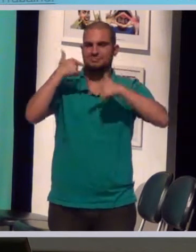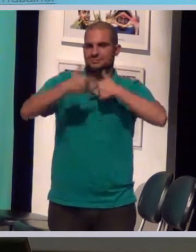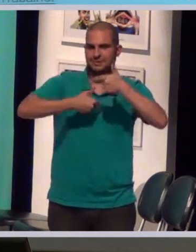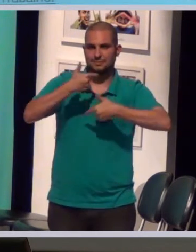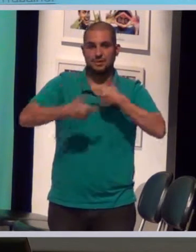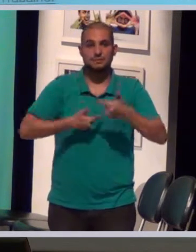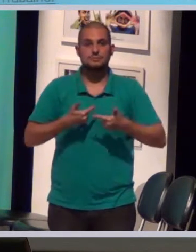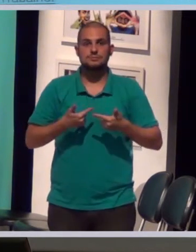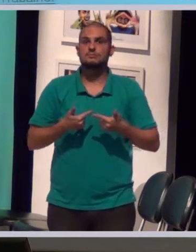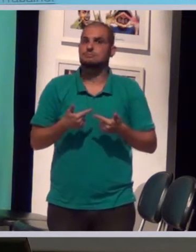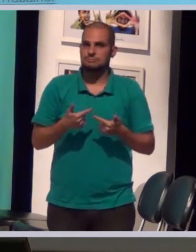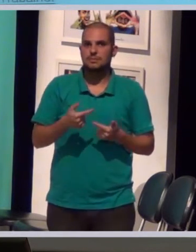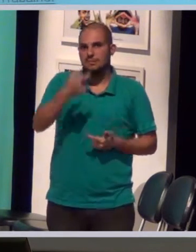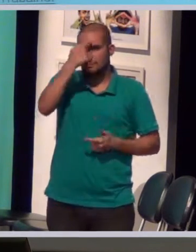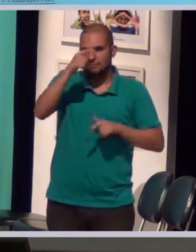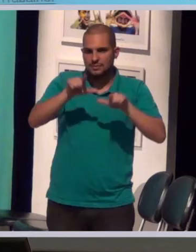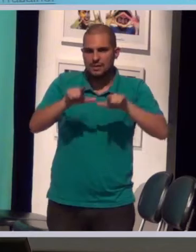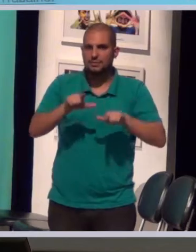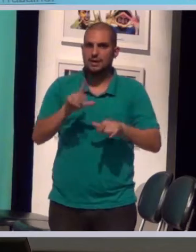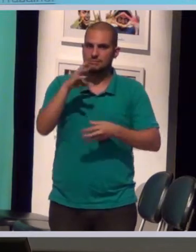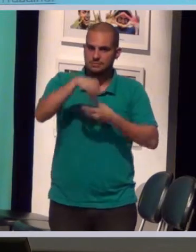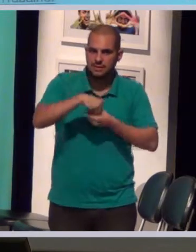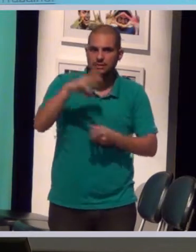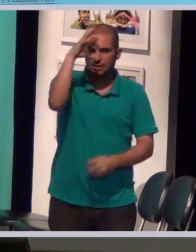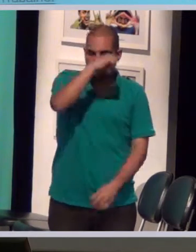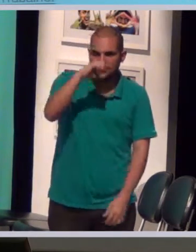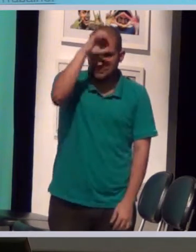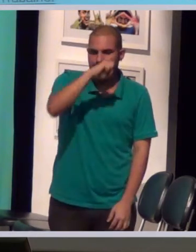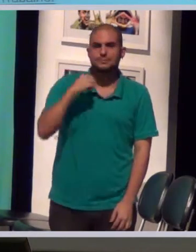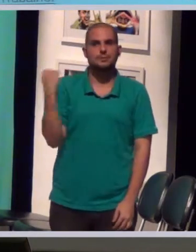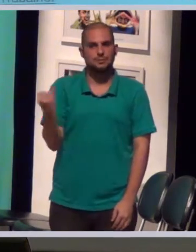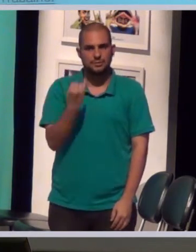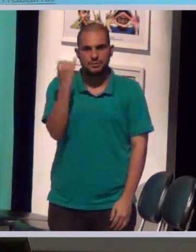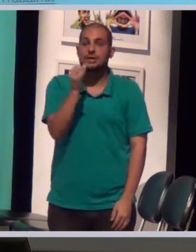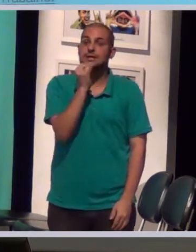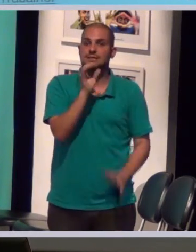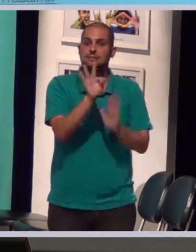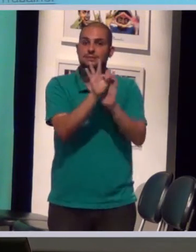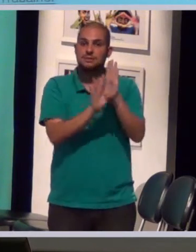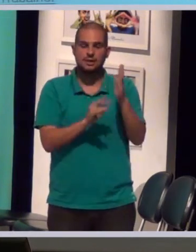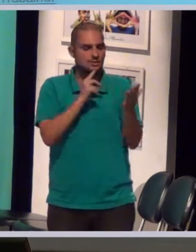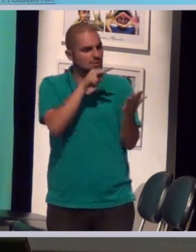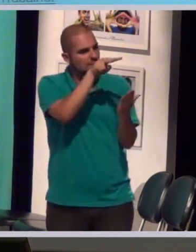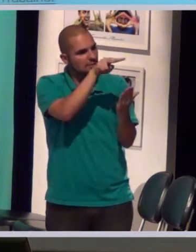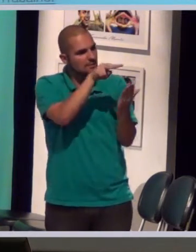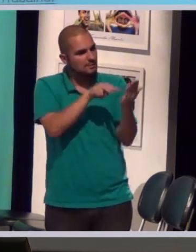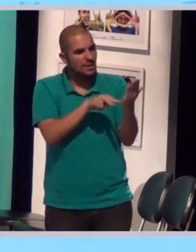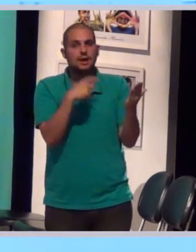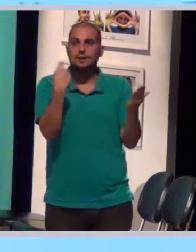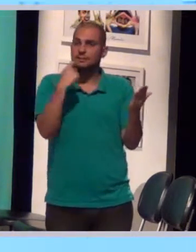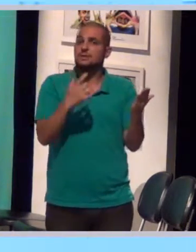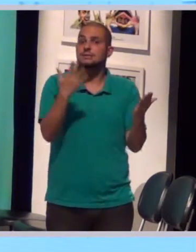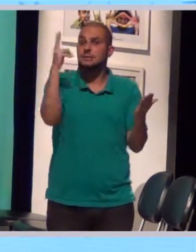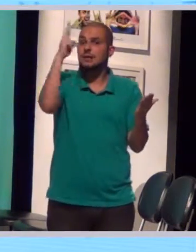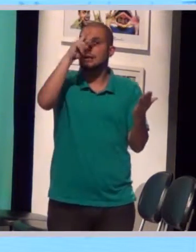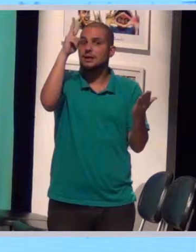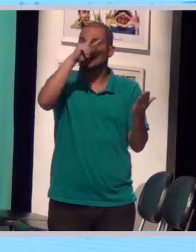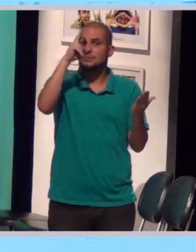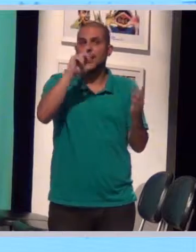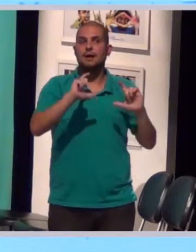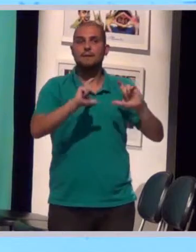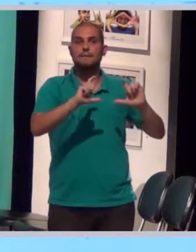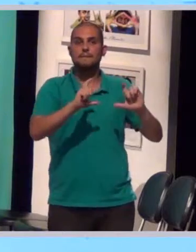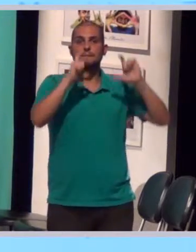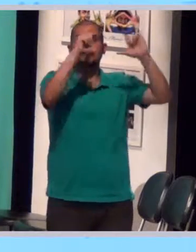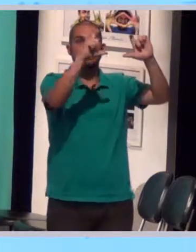ela é extremamente importante para a aprendizagem. Né? Quando você está lendo um texto, por exemplo, você precisa se lembrar do que você leu logo acima, na